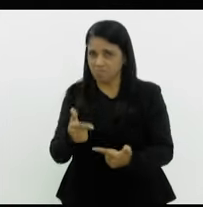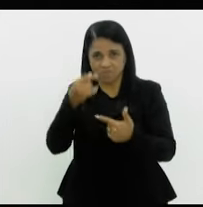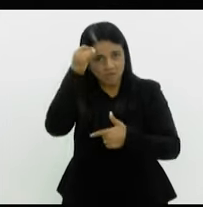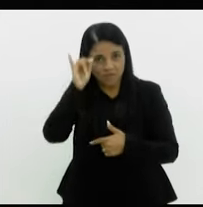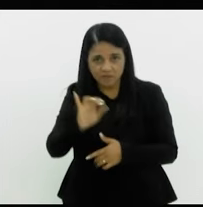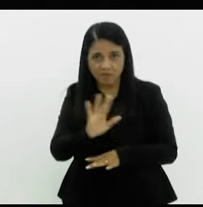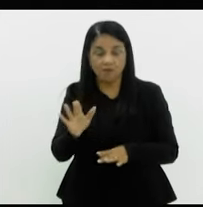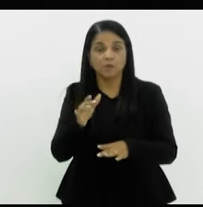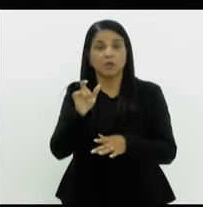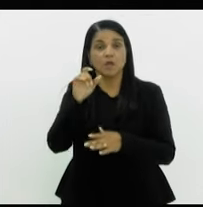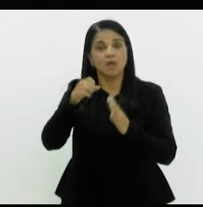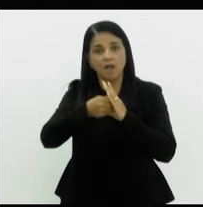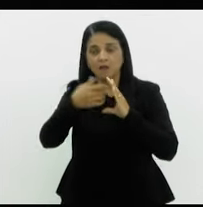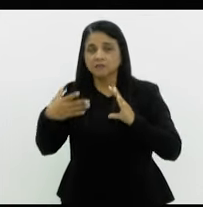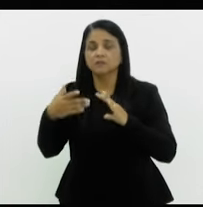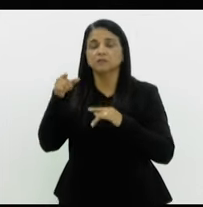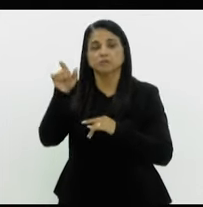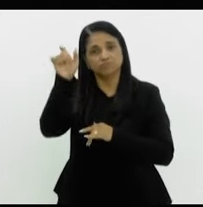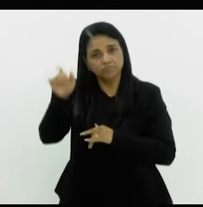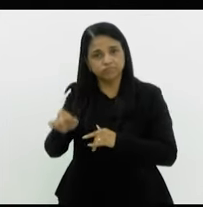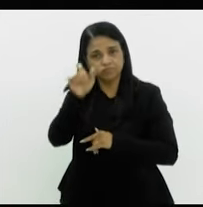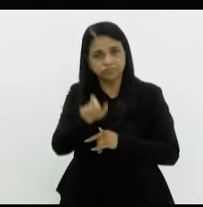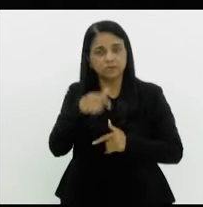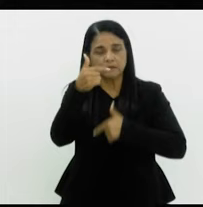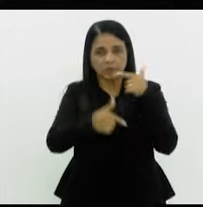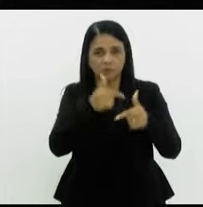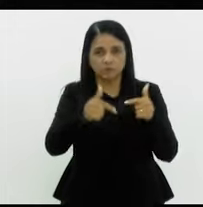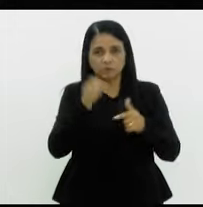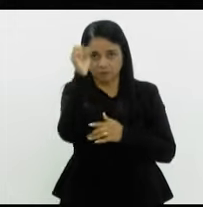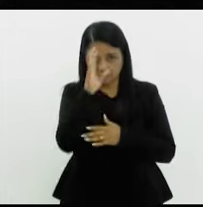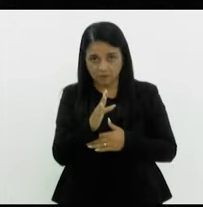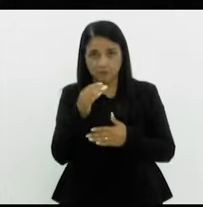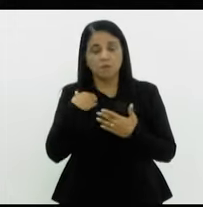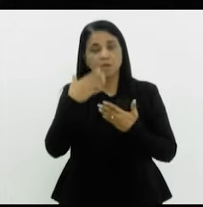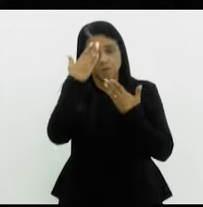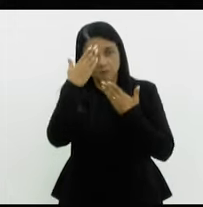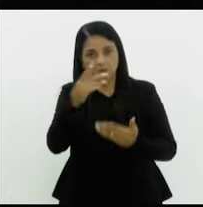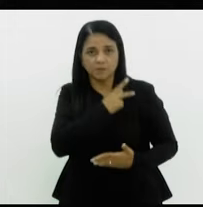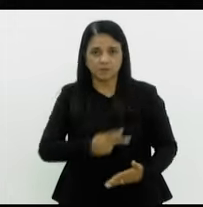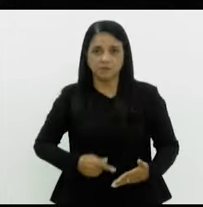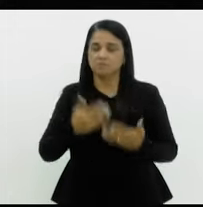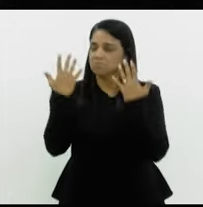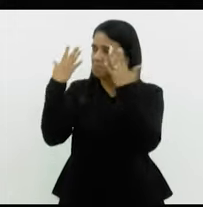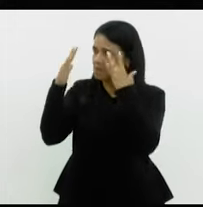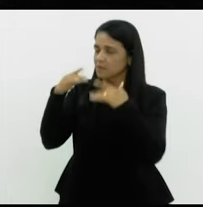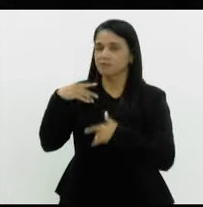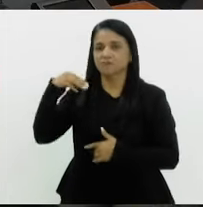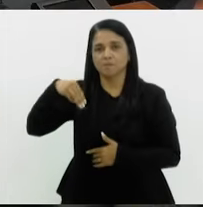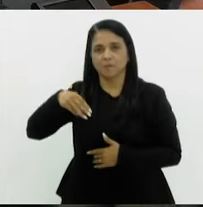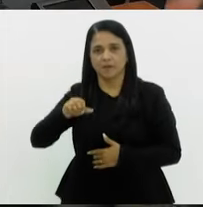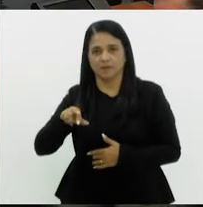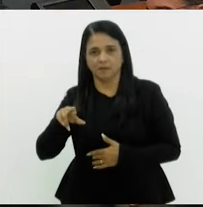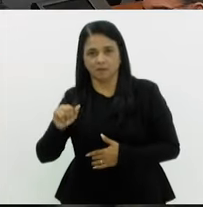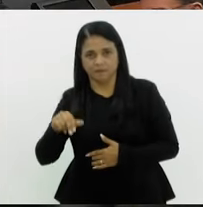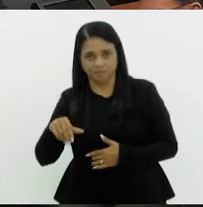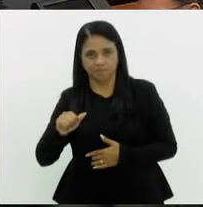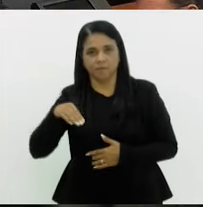desse trabalhador brasileiro. Muito obrigada, presidenta, e mais uma vez, parabéns à deputada Marina do MST.